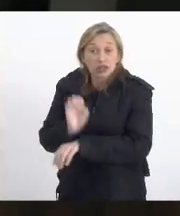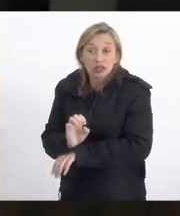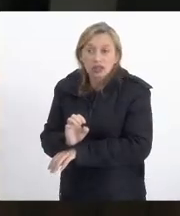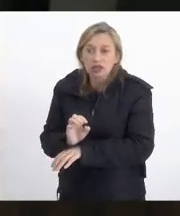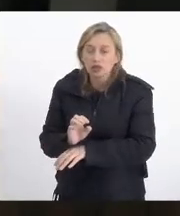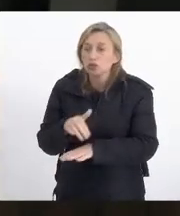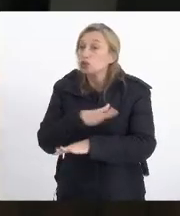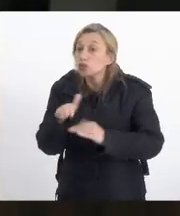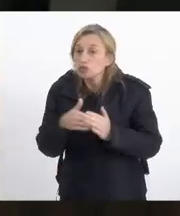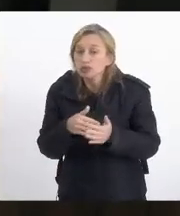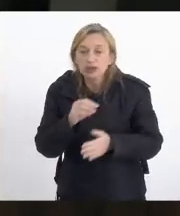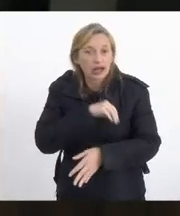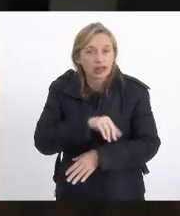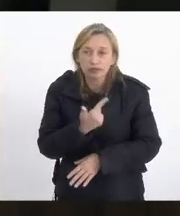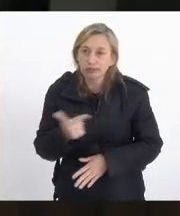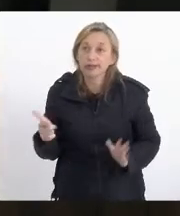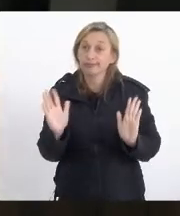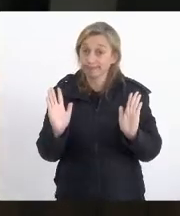sem salário.